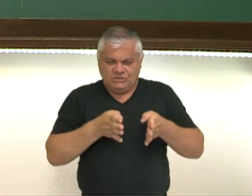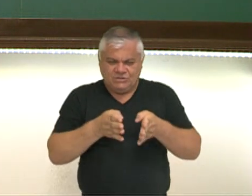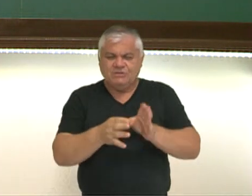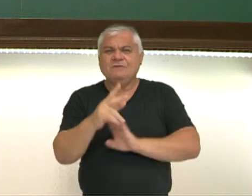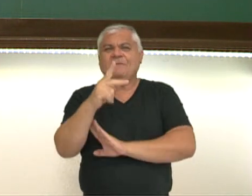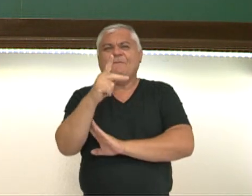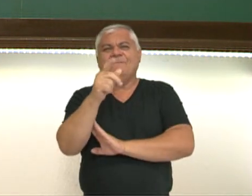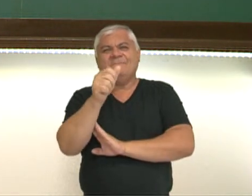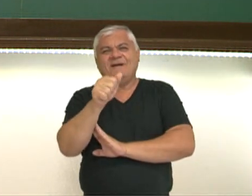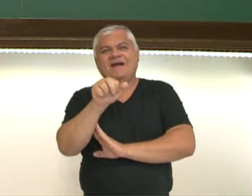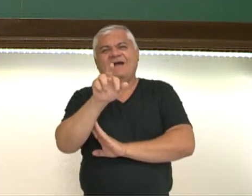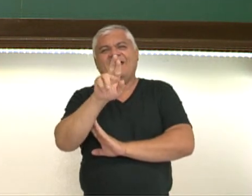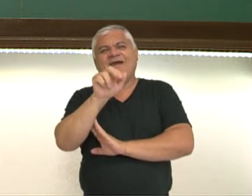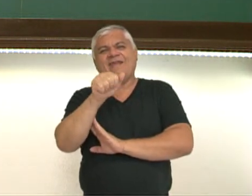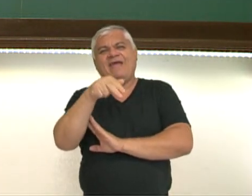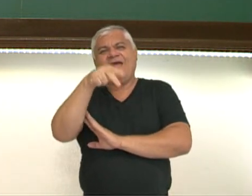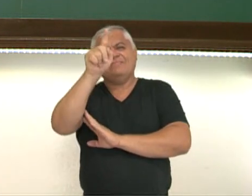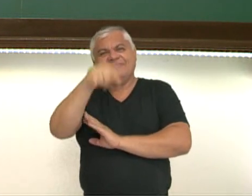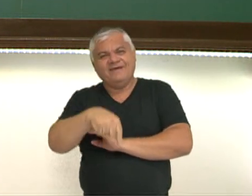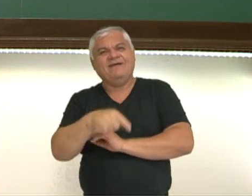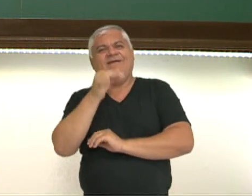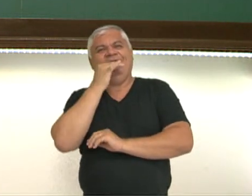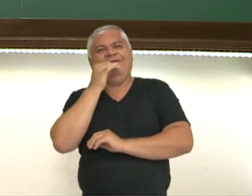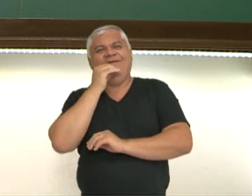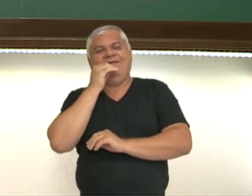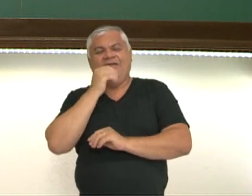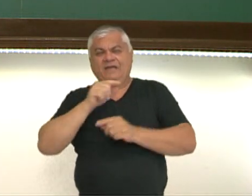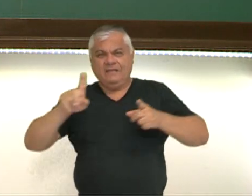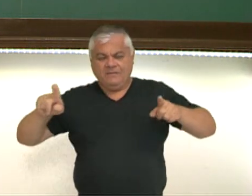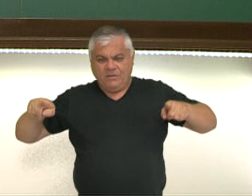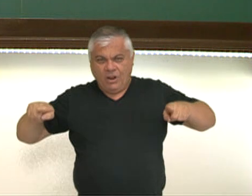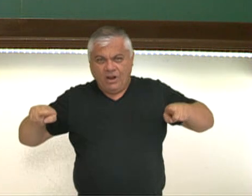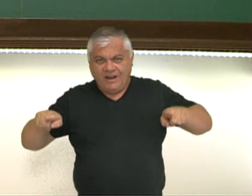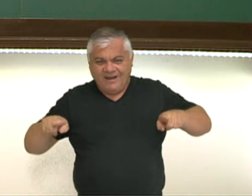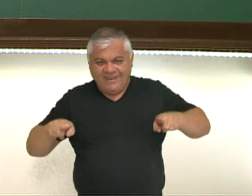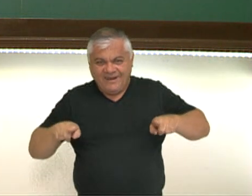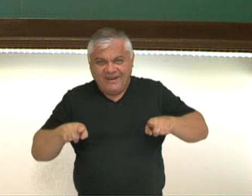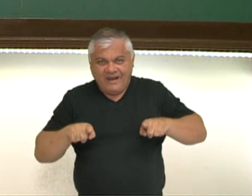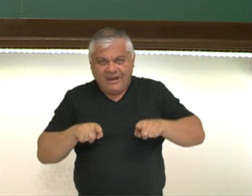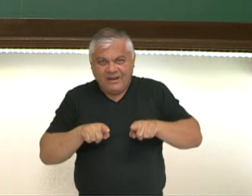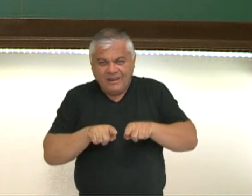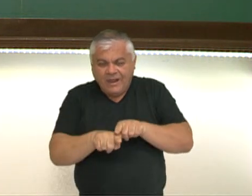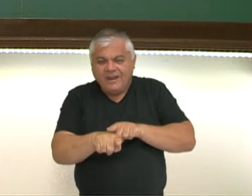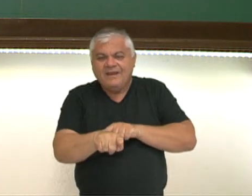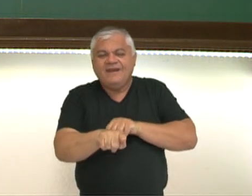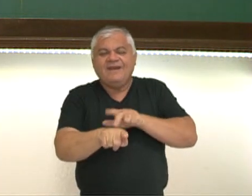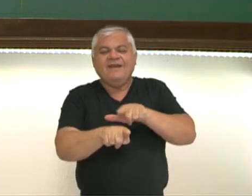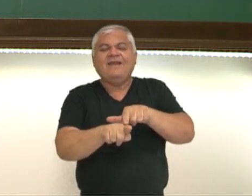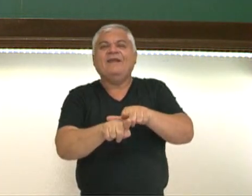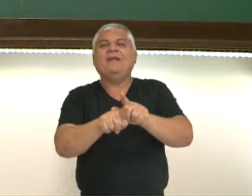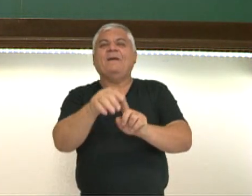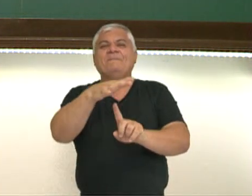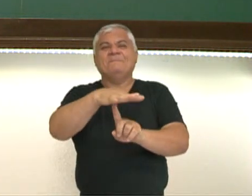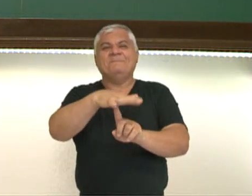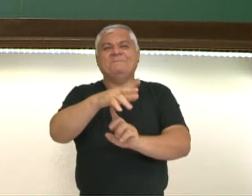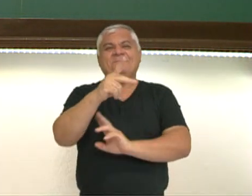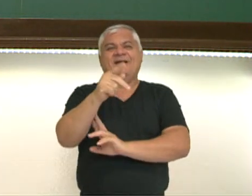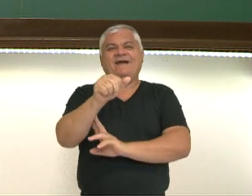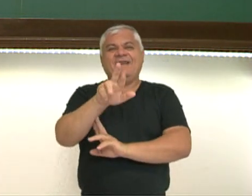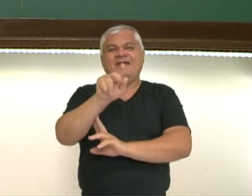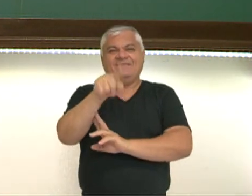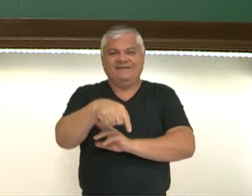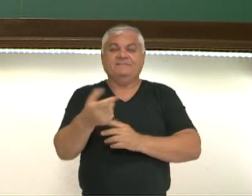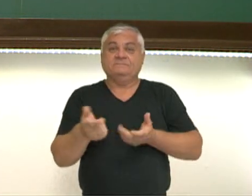rio que dá origem a questões muito importantes na nossa sociedade, né? A partir do Rio Paraná,